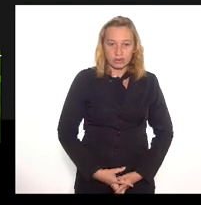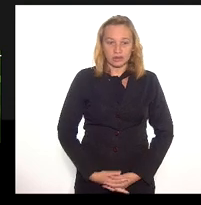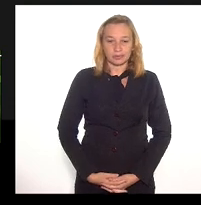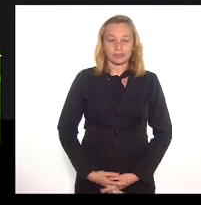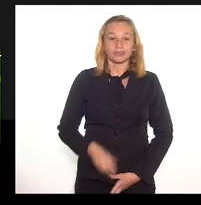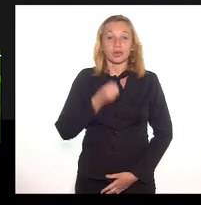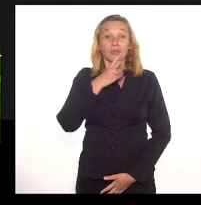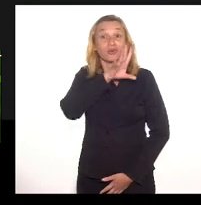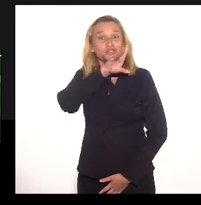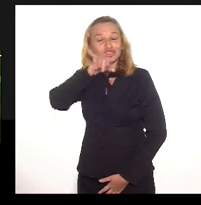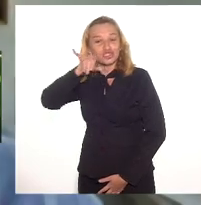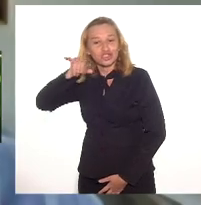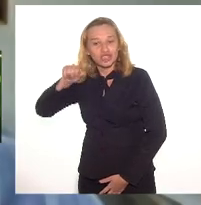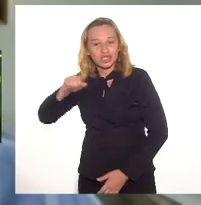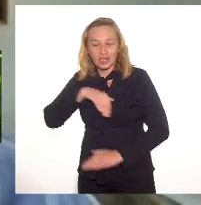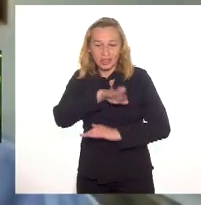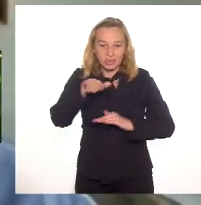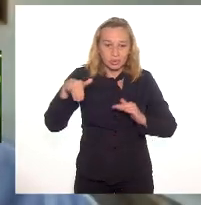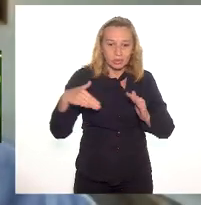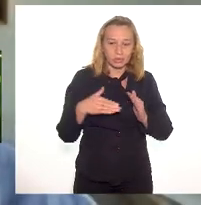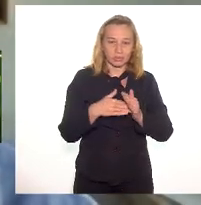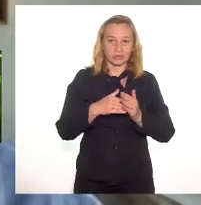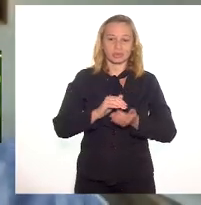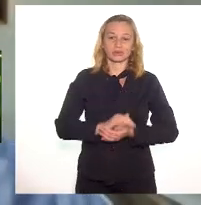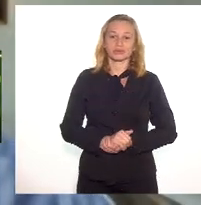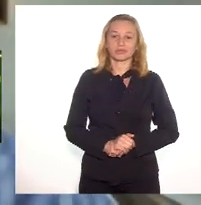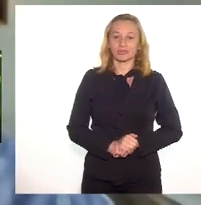Bom dia a todas e a todos.